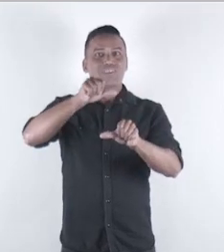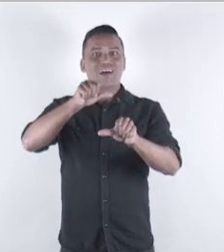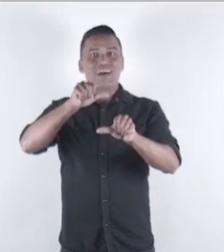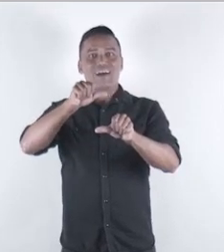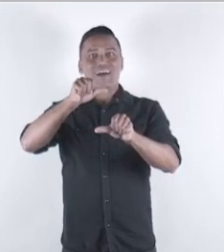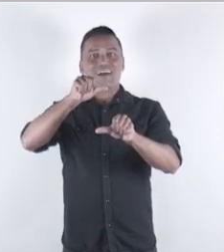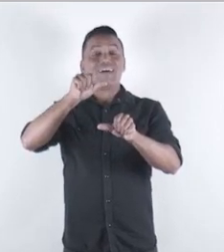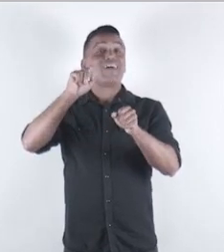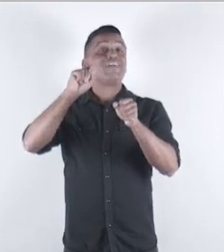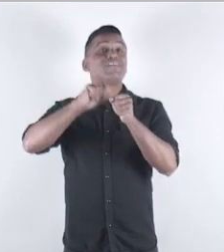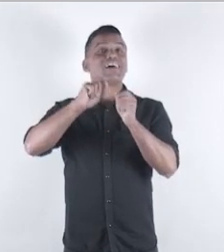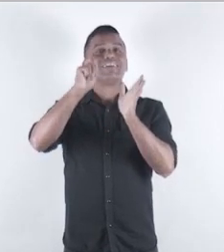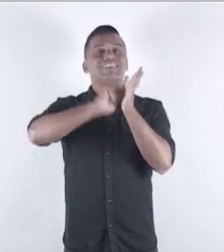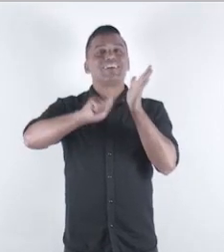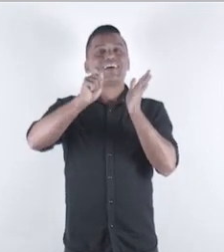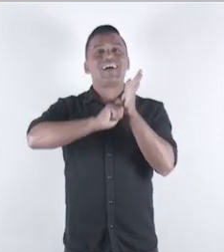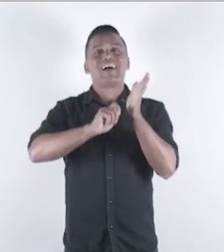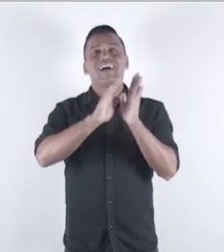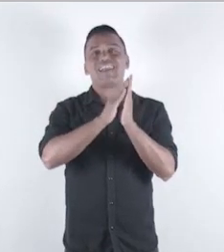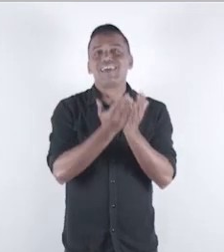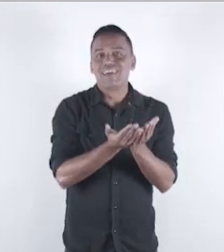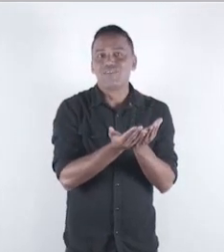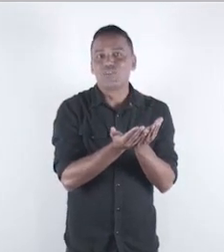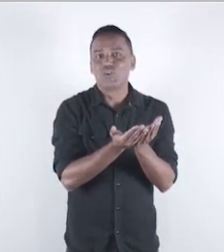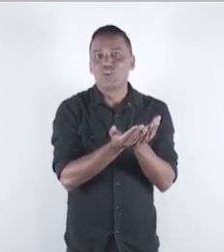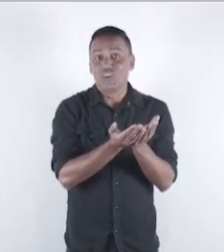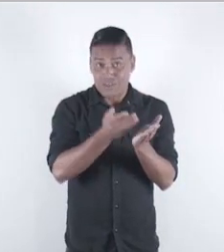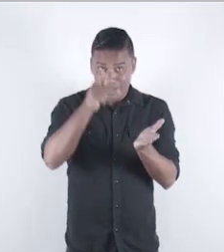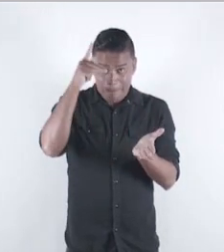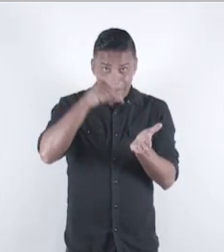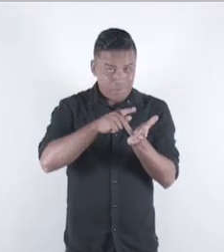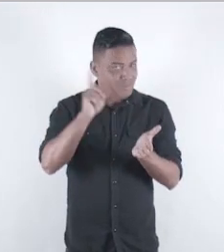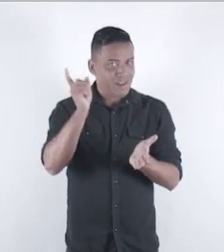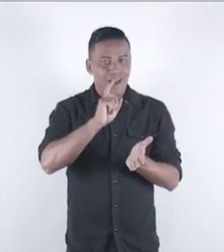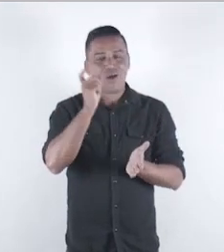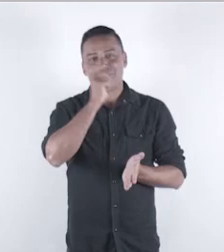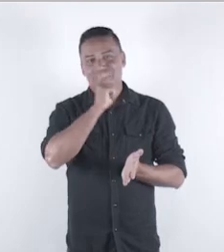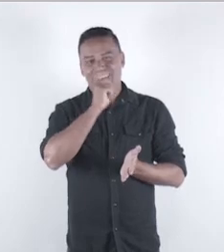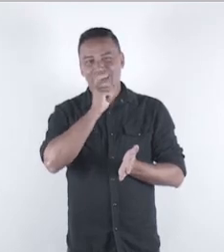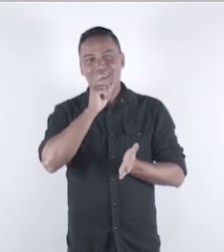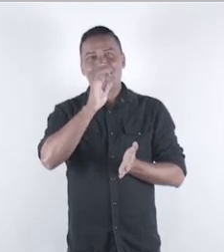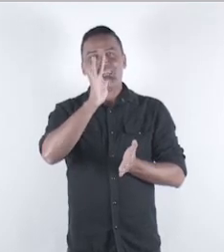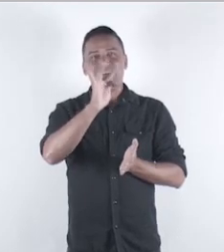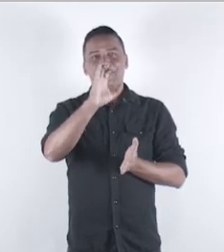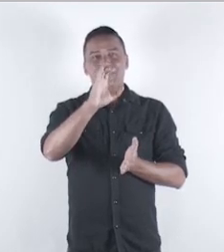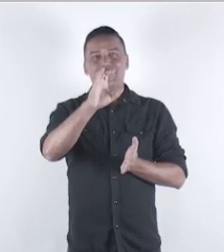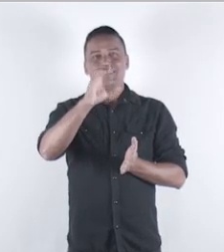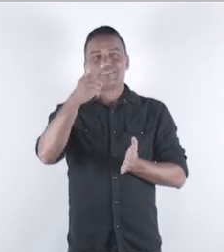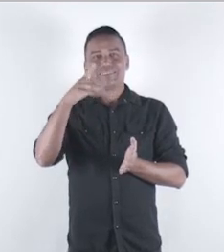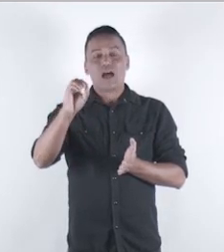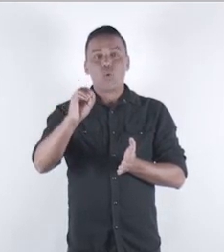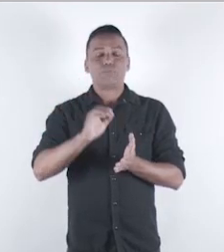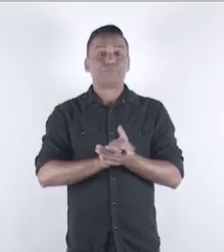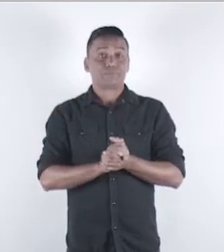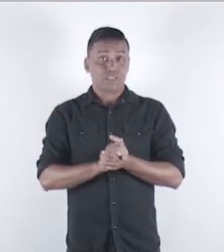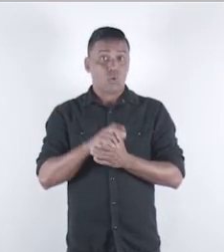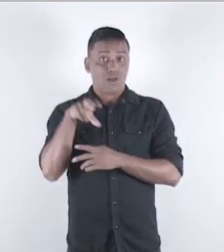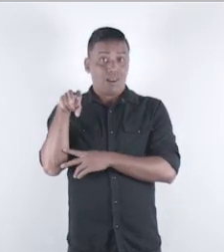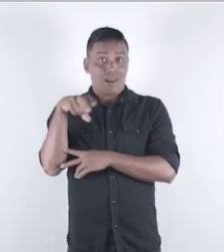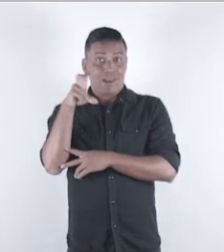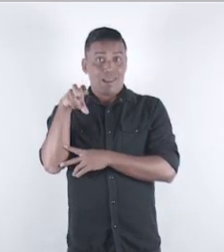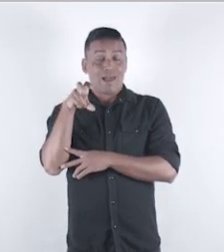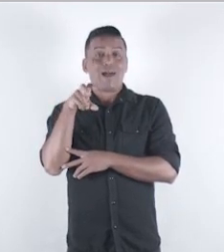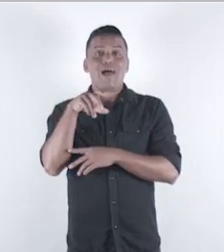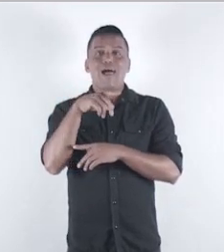livros, né, que são histórias de ficção. Mas com a Lagarta e a Cobra foi um pouco diferente. Eu escrevi esse livro